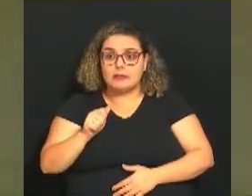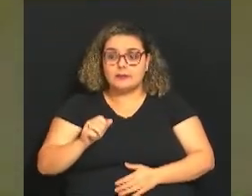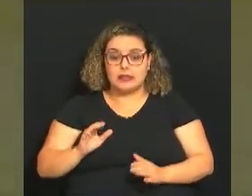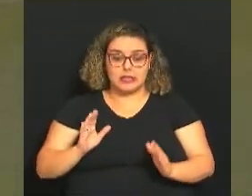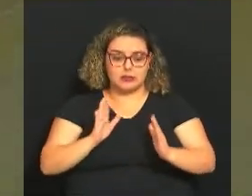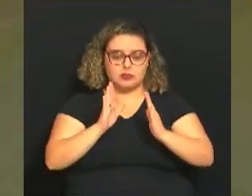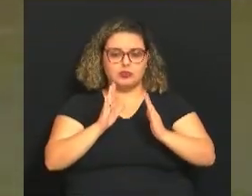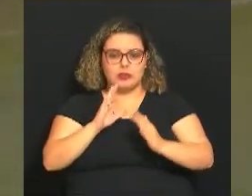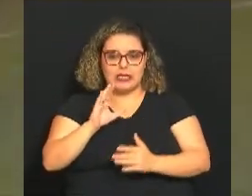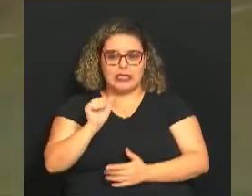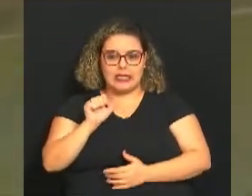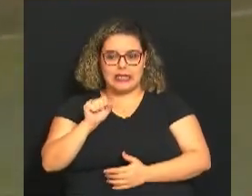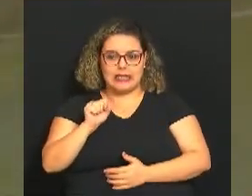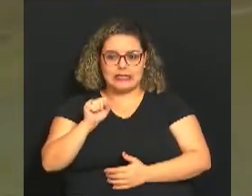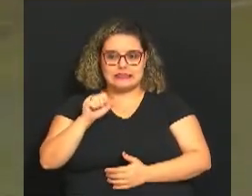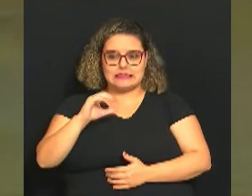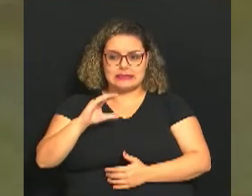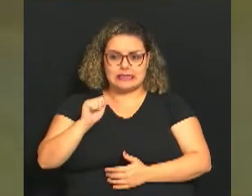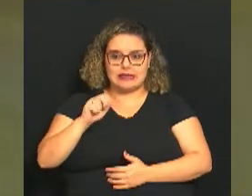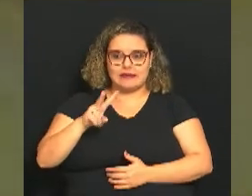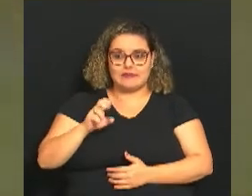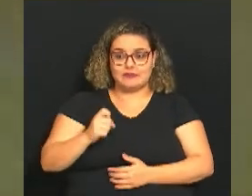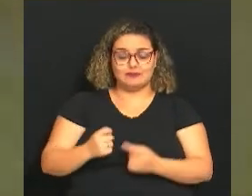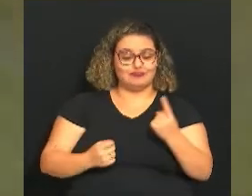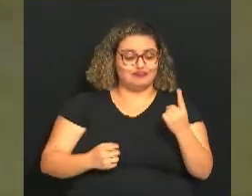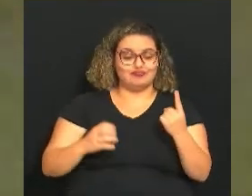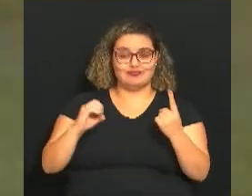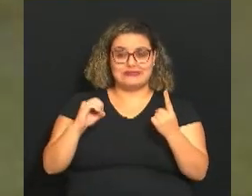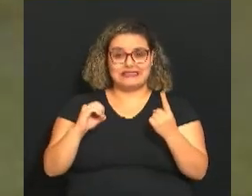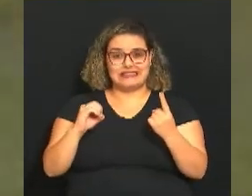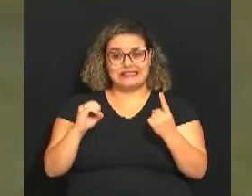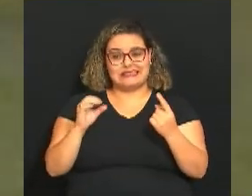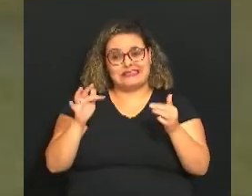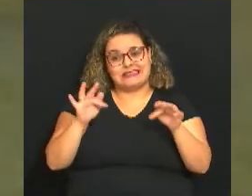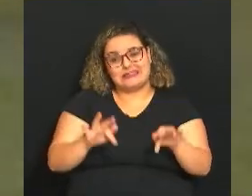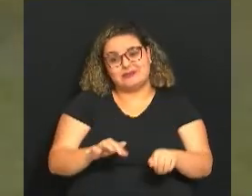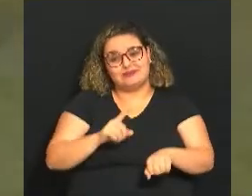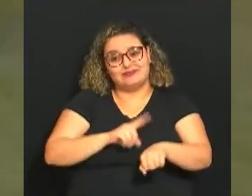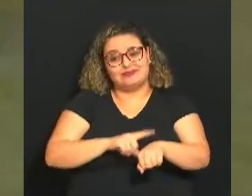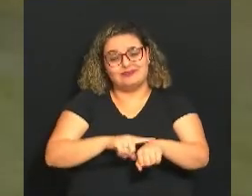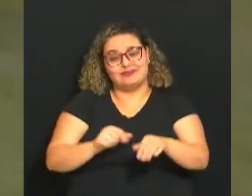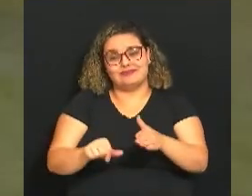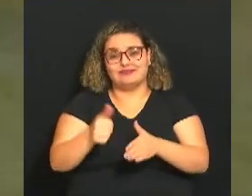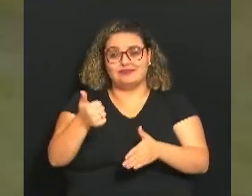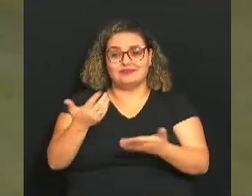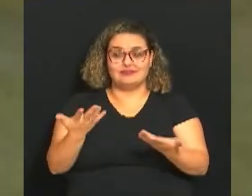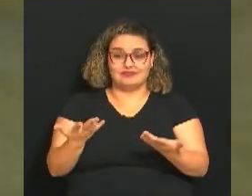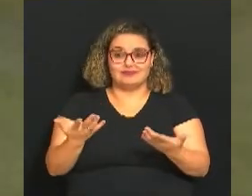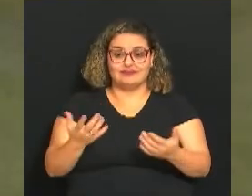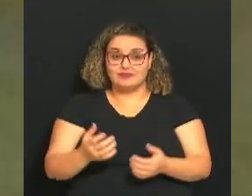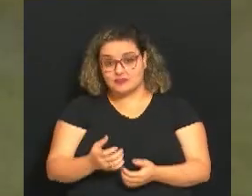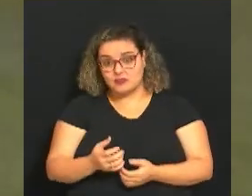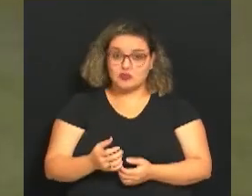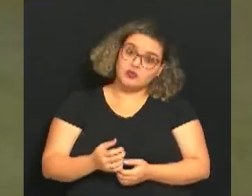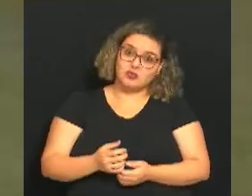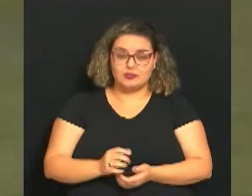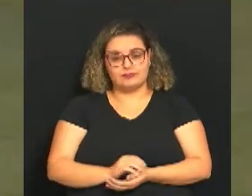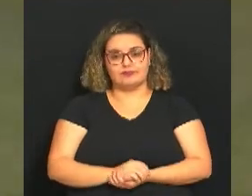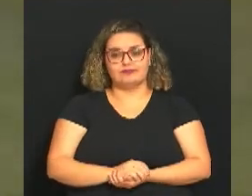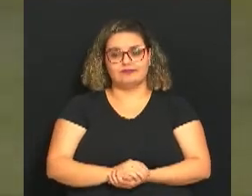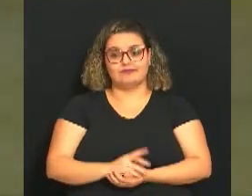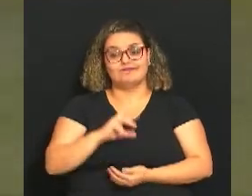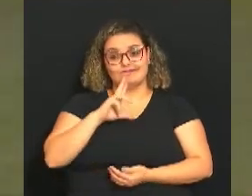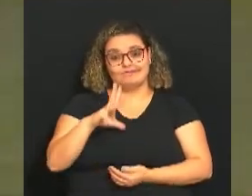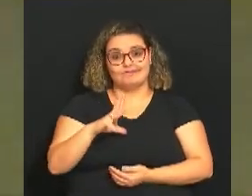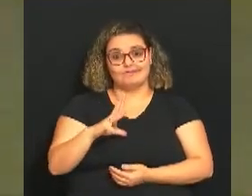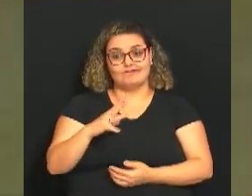time de Campinas perdeu por 1-0, gol marcado no finalzinho do primeiro tempo, Diego de Areta de cabeça. Com o resultado, a Ponte